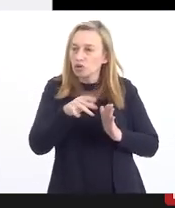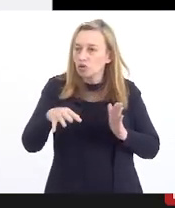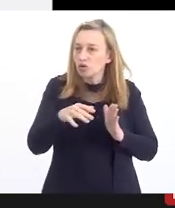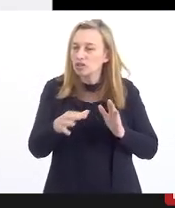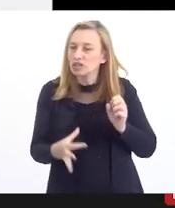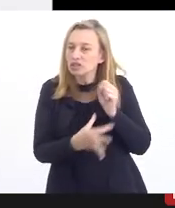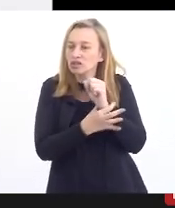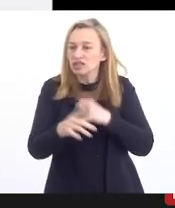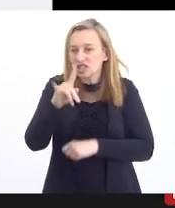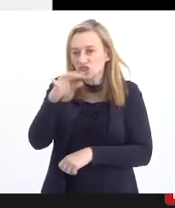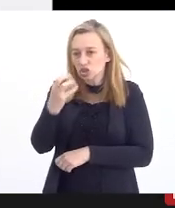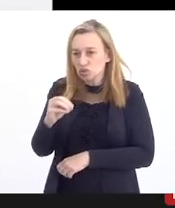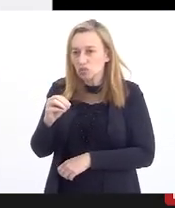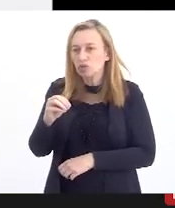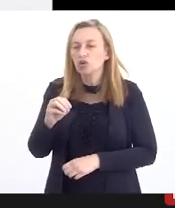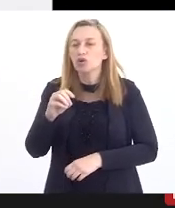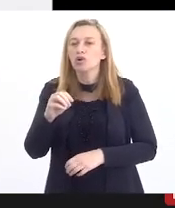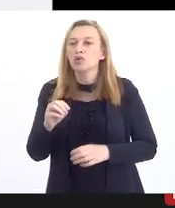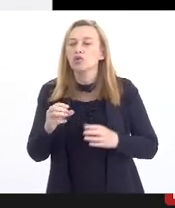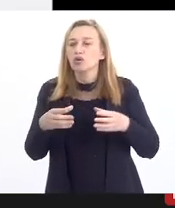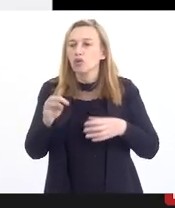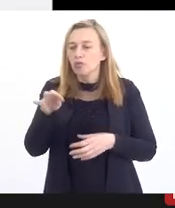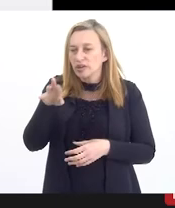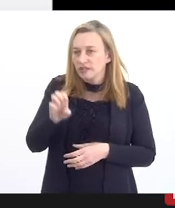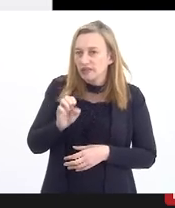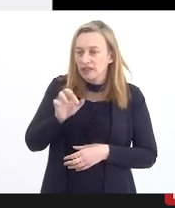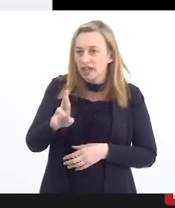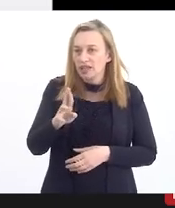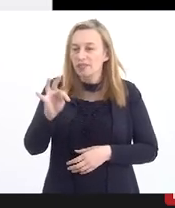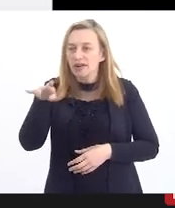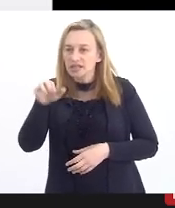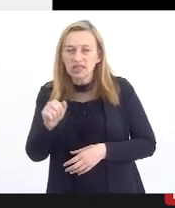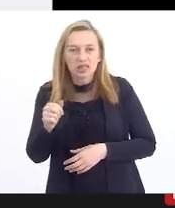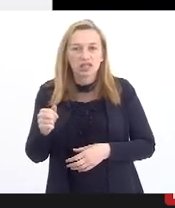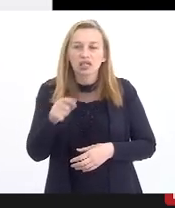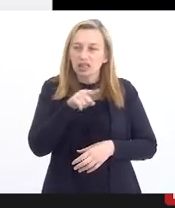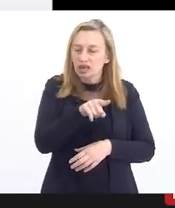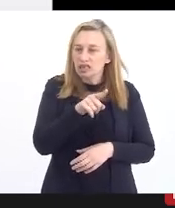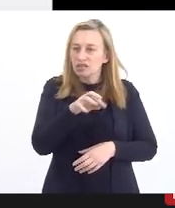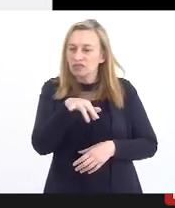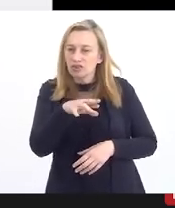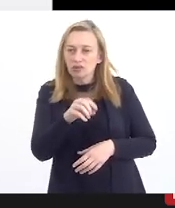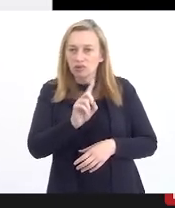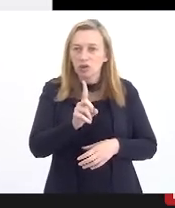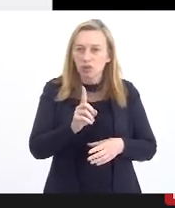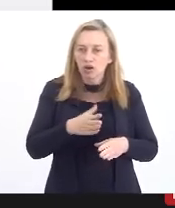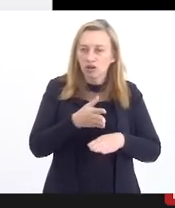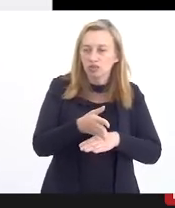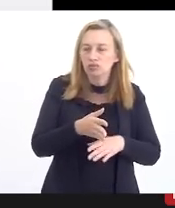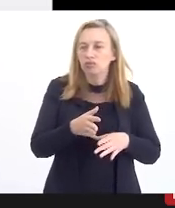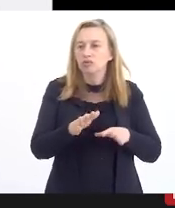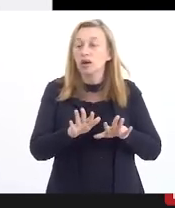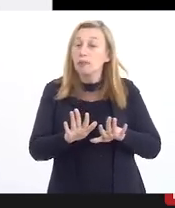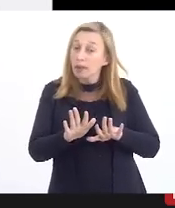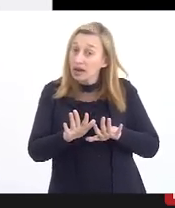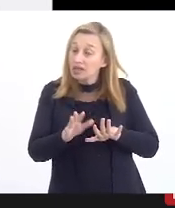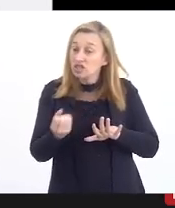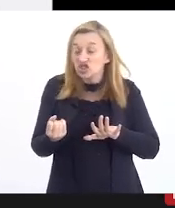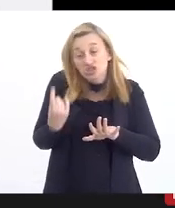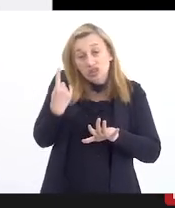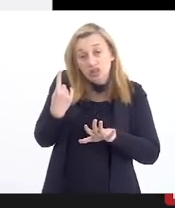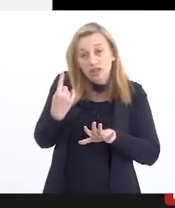hídrica do Comitê de Bacias e esse fenômeno não era sentido pela população. Mas, estranhamente, no ano